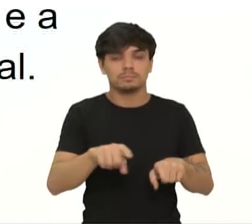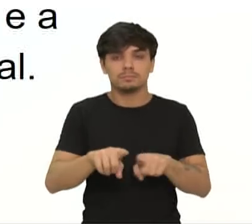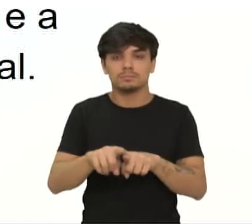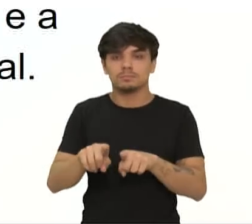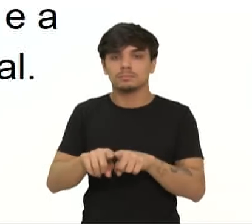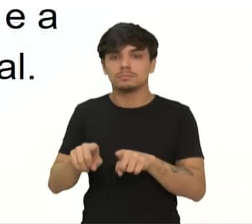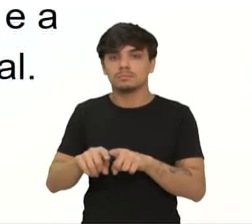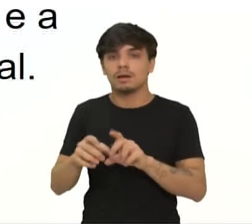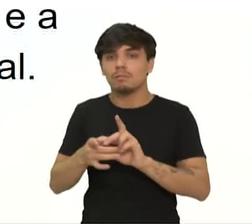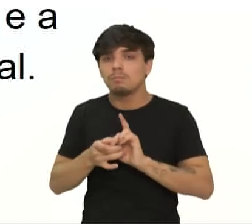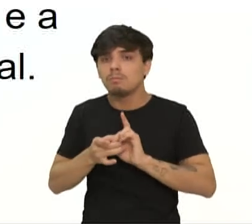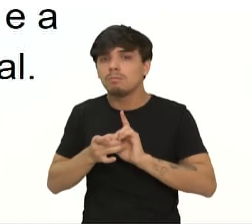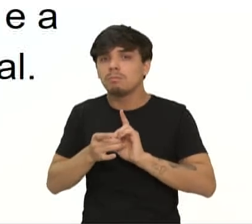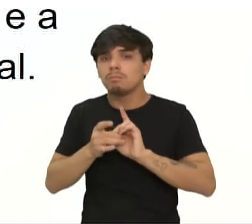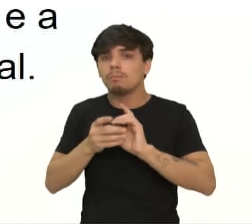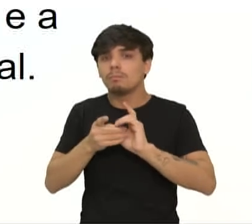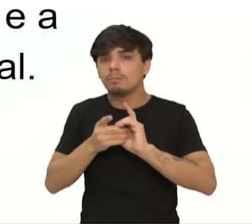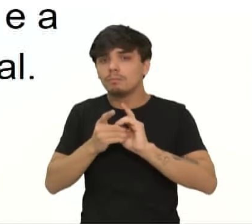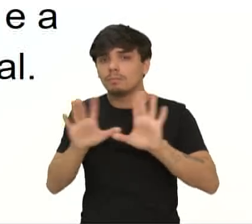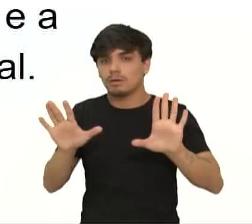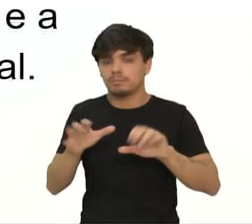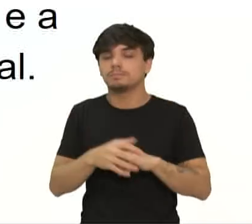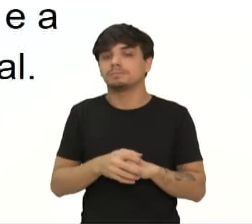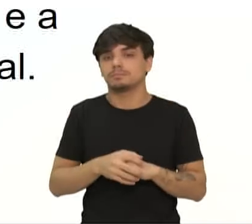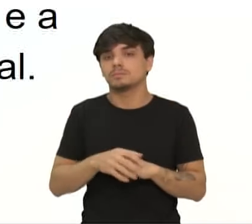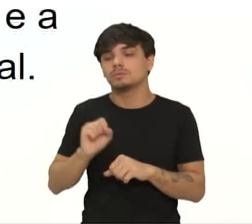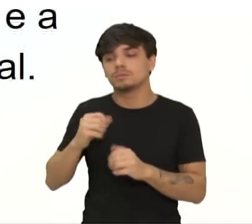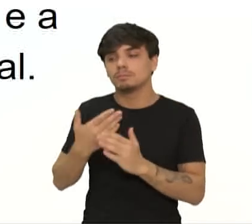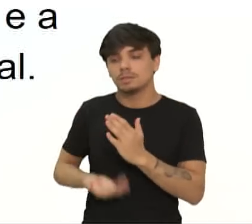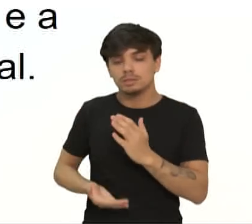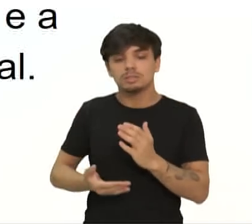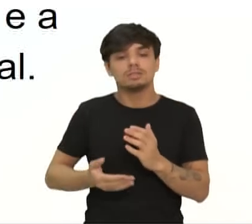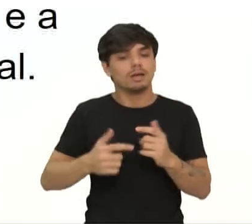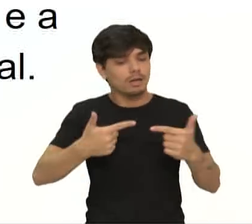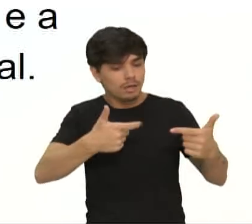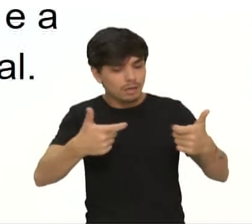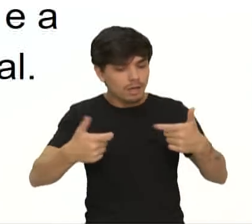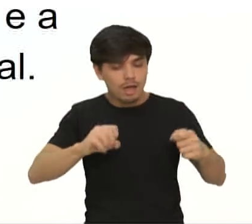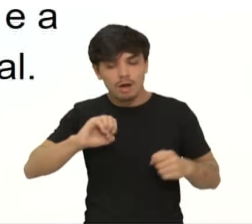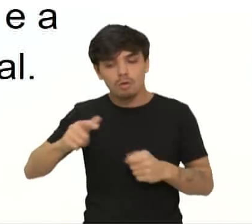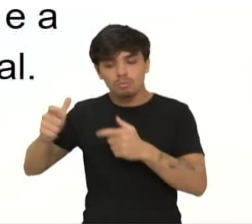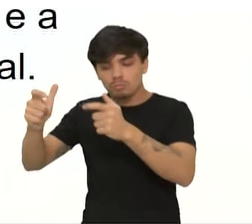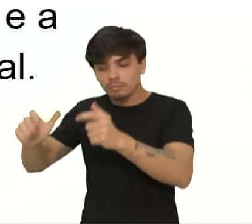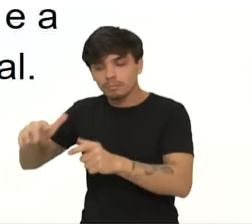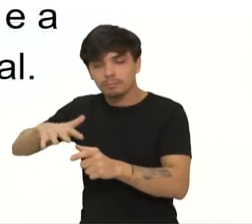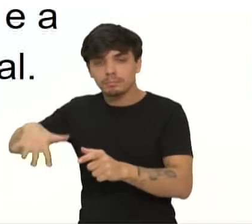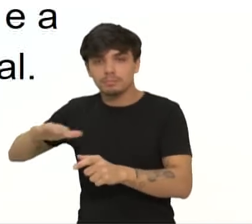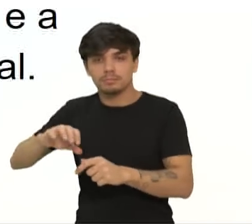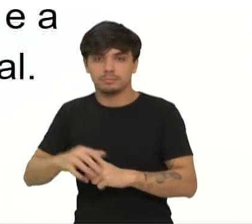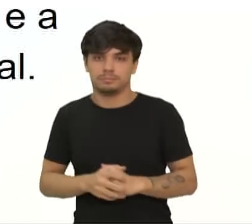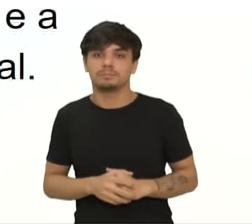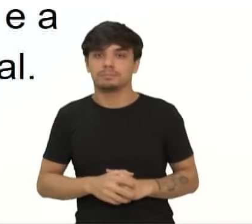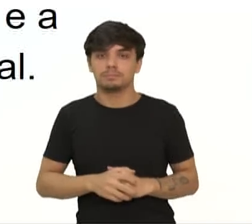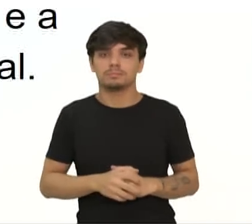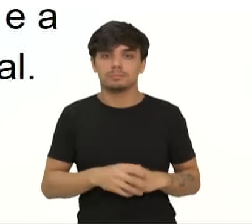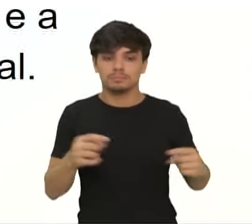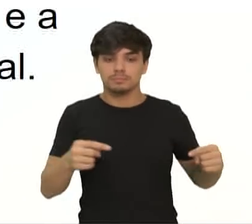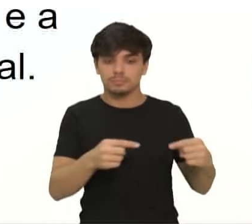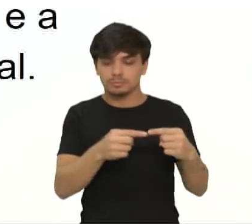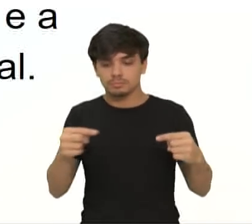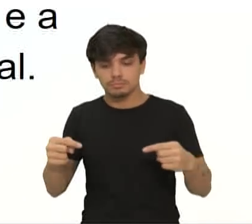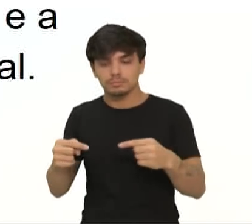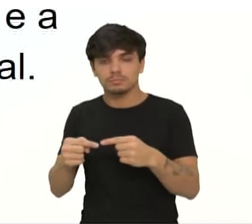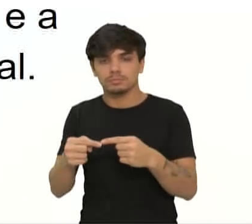por quê? Porque você perdia uma guerra, você perdia um território. Você perdia outra guerra, você perdia outro território. Então, as